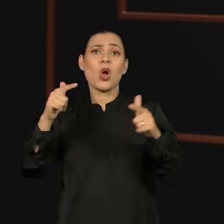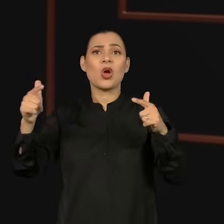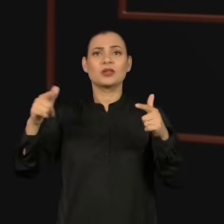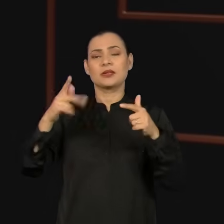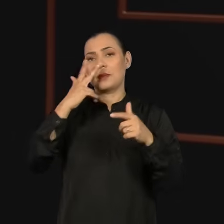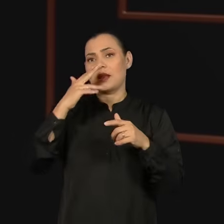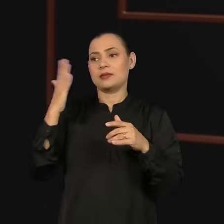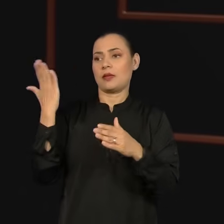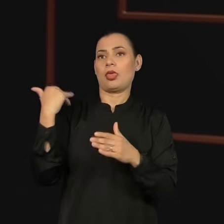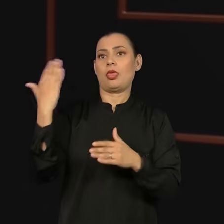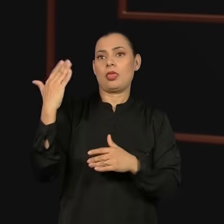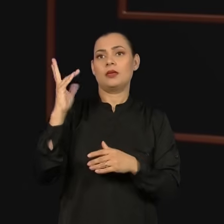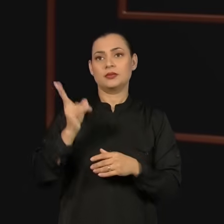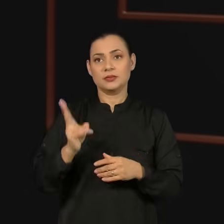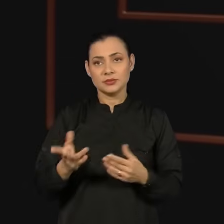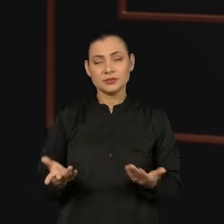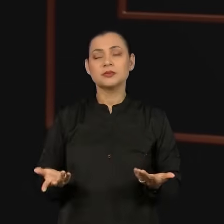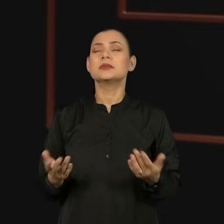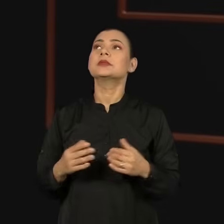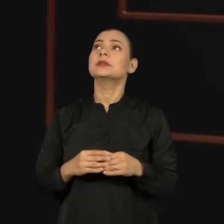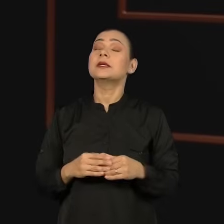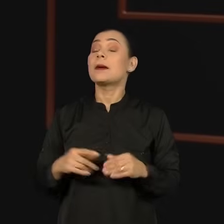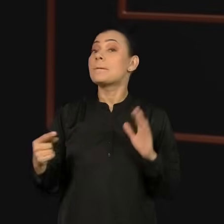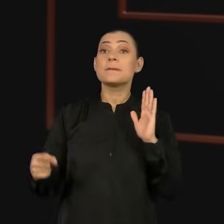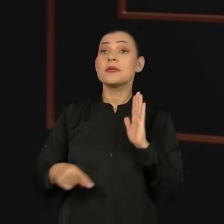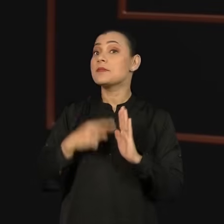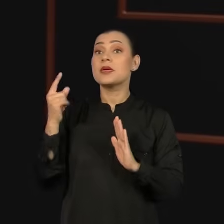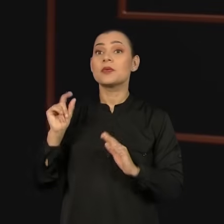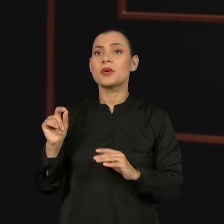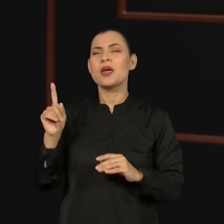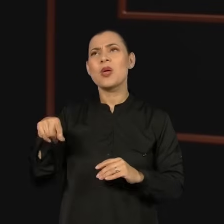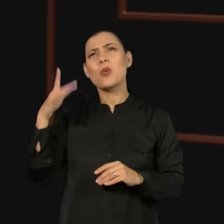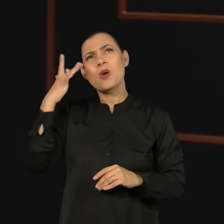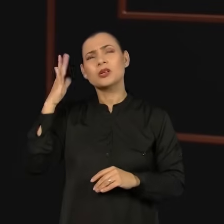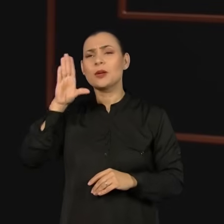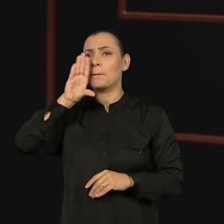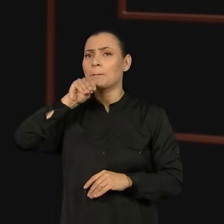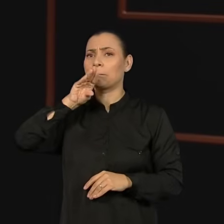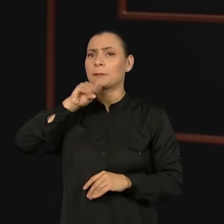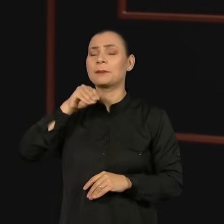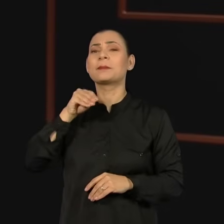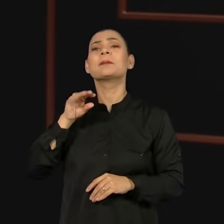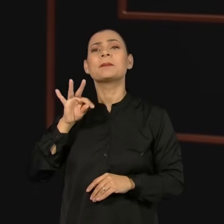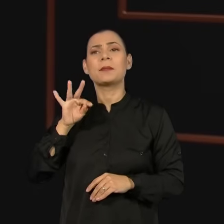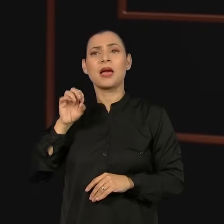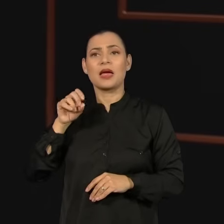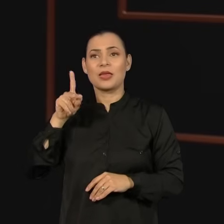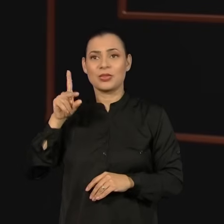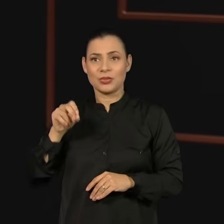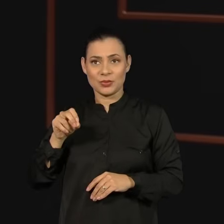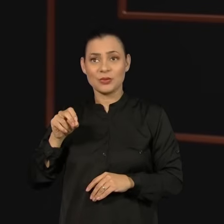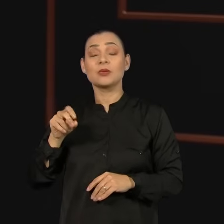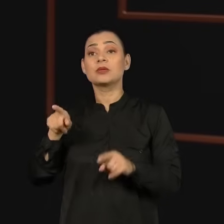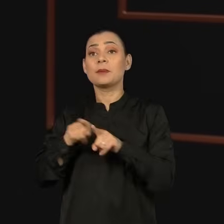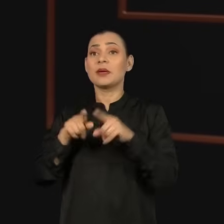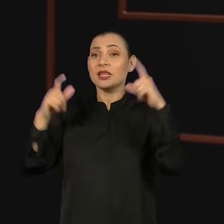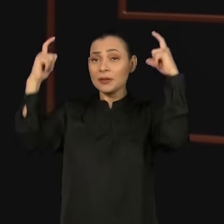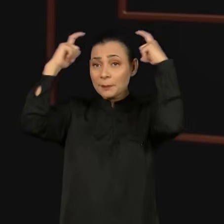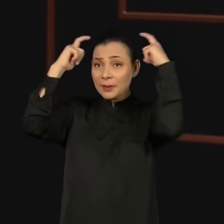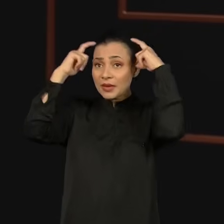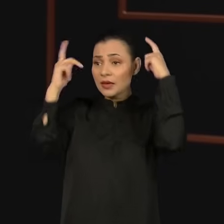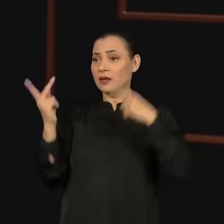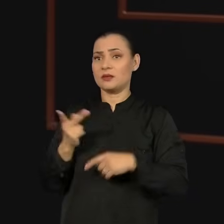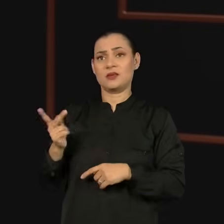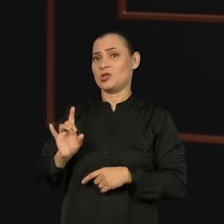entendeu? Então, a primeira coisa que eu fiz, eu acho que era do Pato Donald, porque só tinha, na verdade, Pato Donald e Mickey. Era uma época que